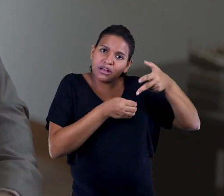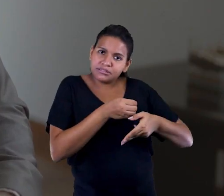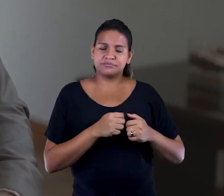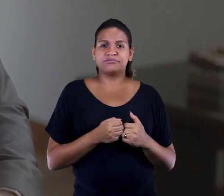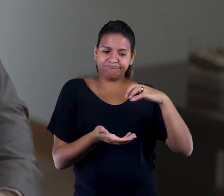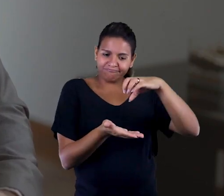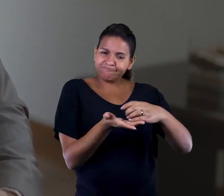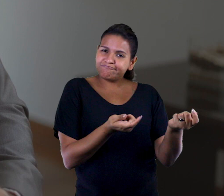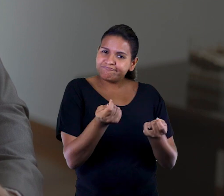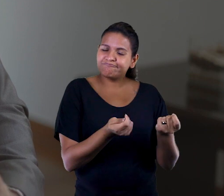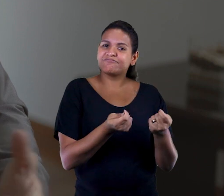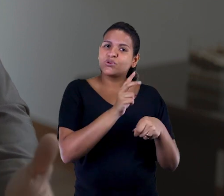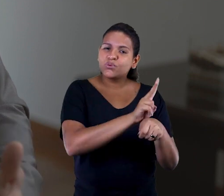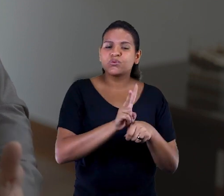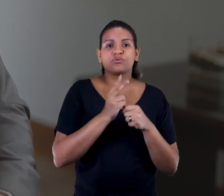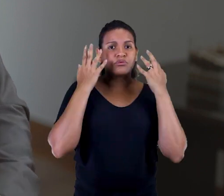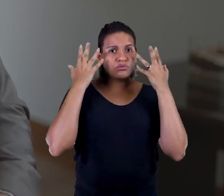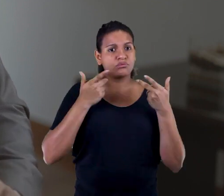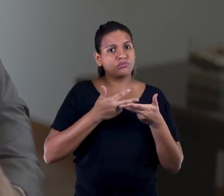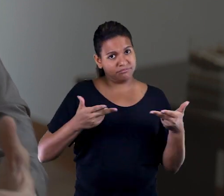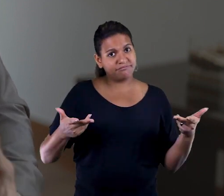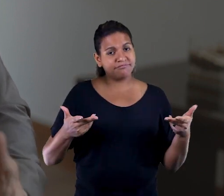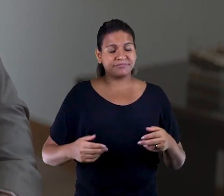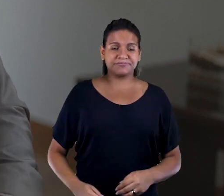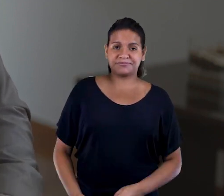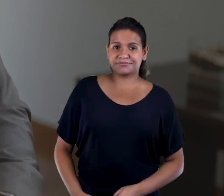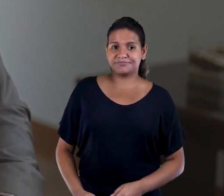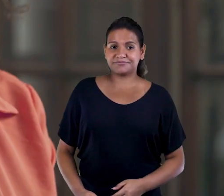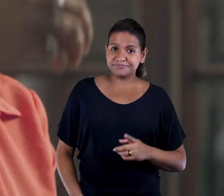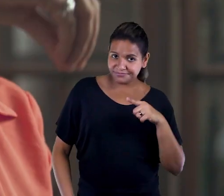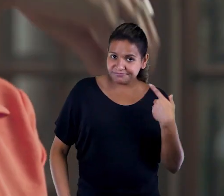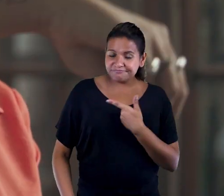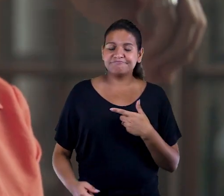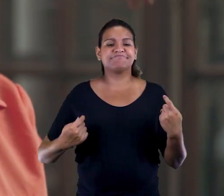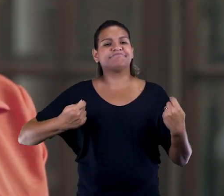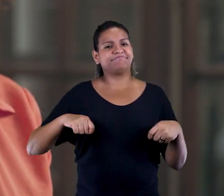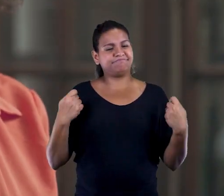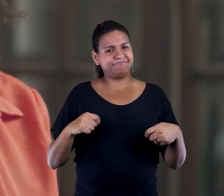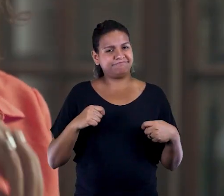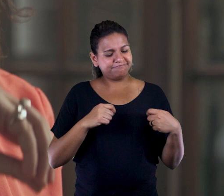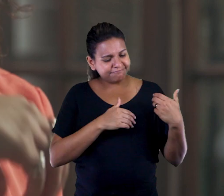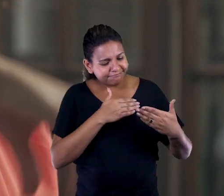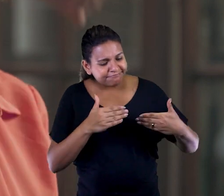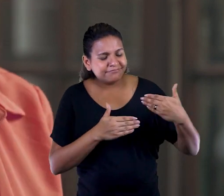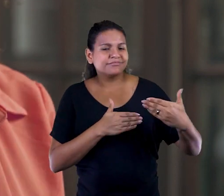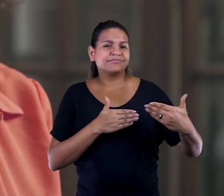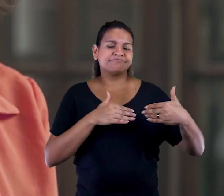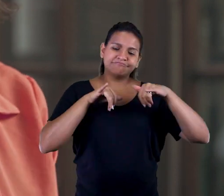investimento em centro de bem-estar animal e parte governamental também, que muitos acabam esquecendo. A gente precisa dar esse passo